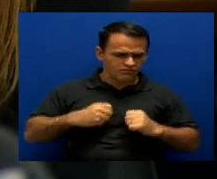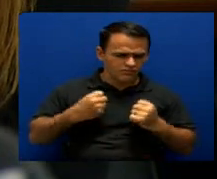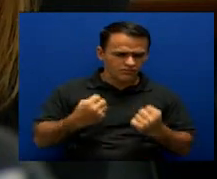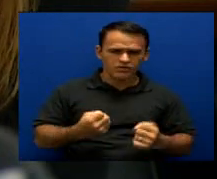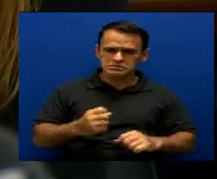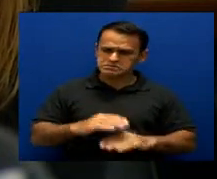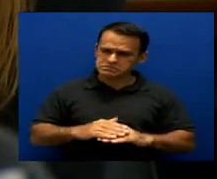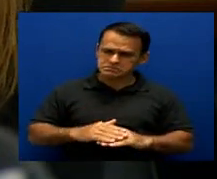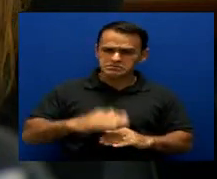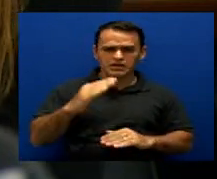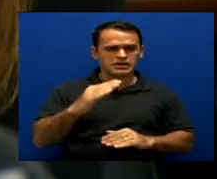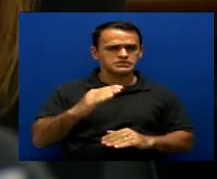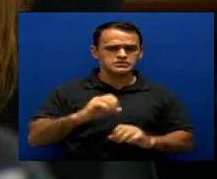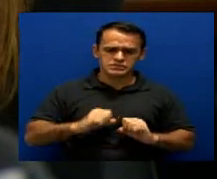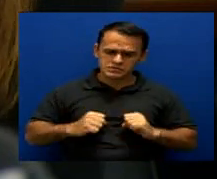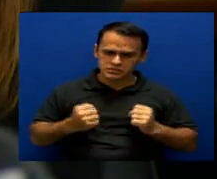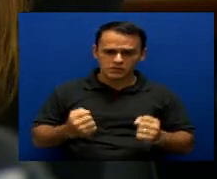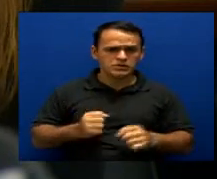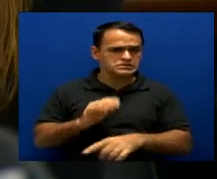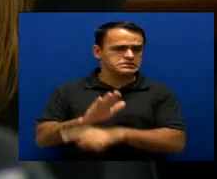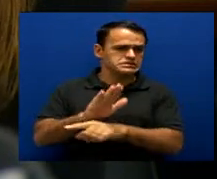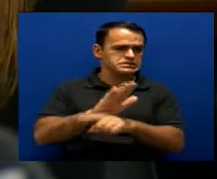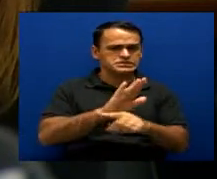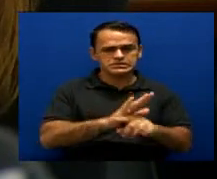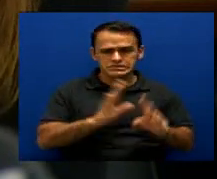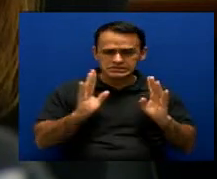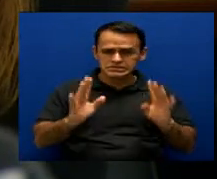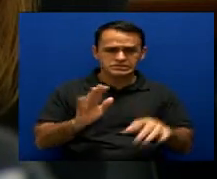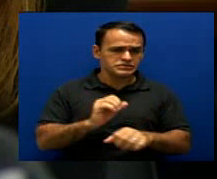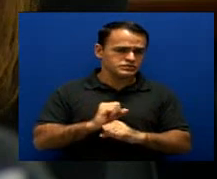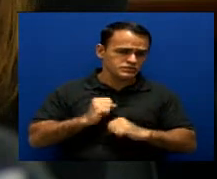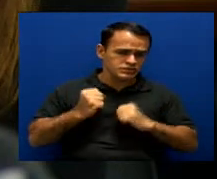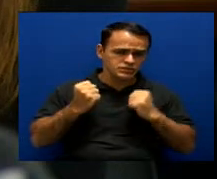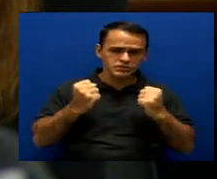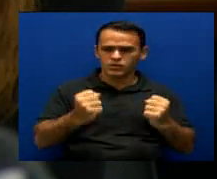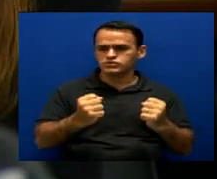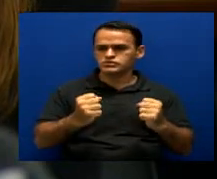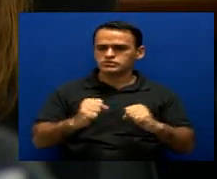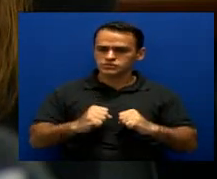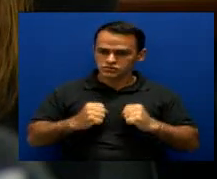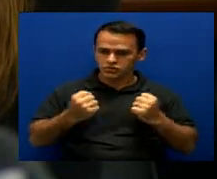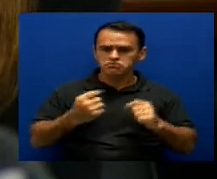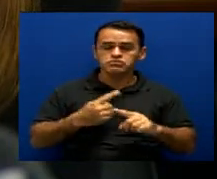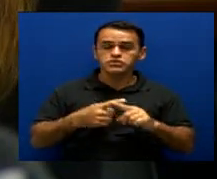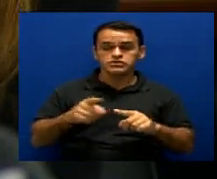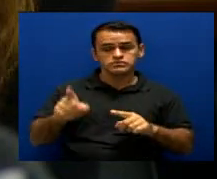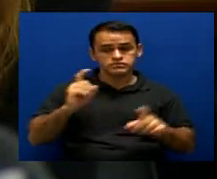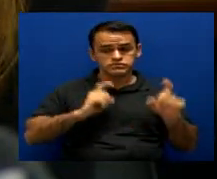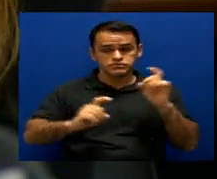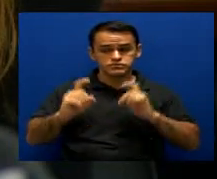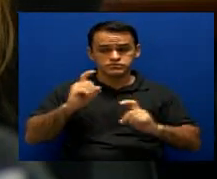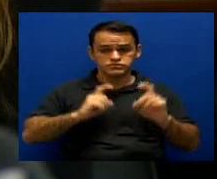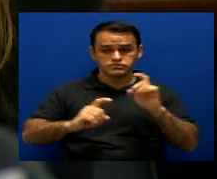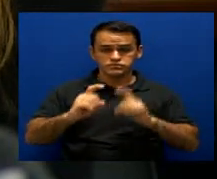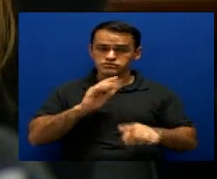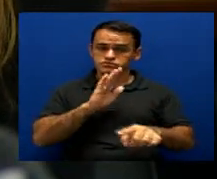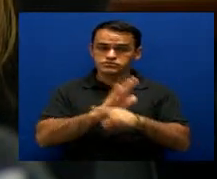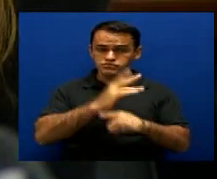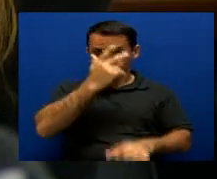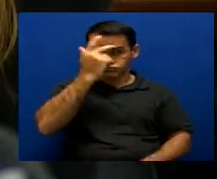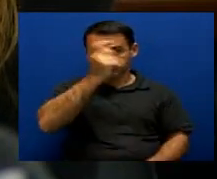seqüência de seu trabalho de atendimento ao público porque ele tem que trabalha com vidas que ele não consegue